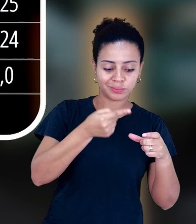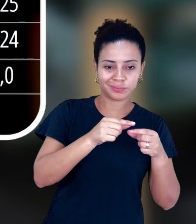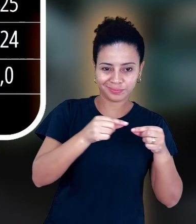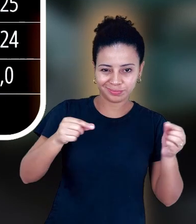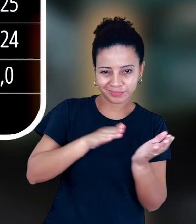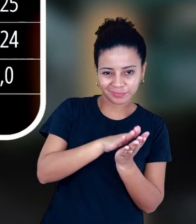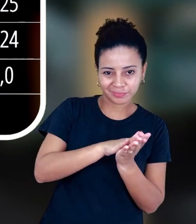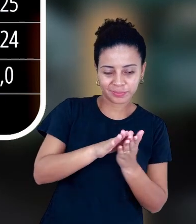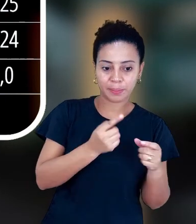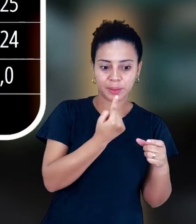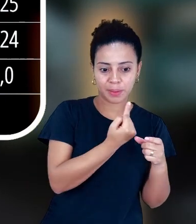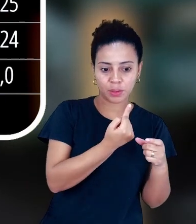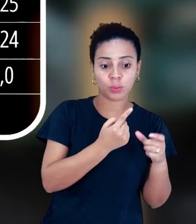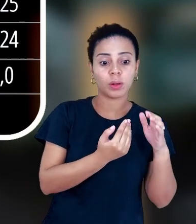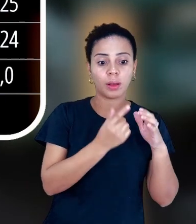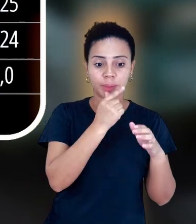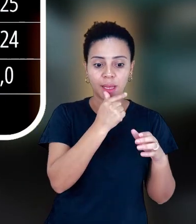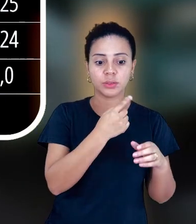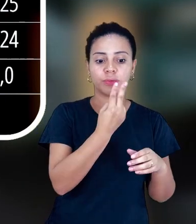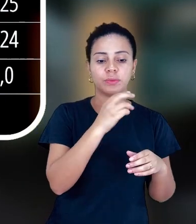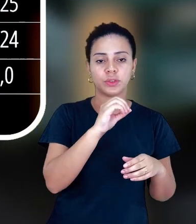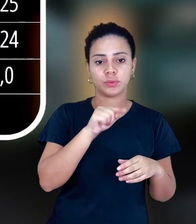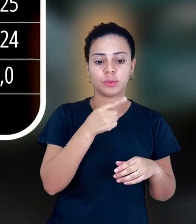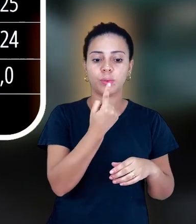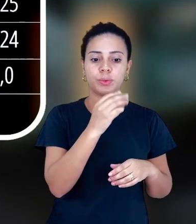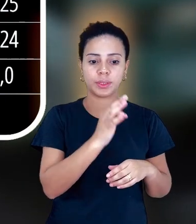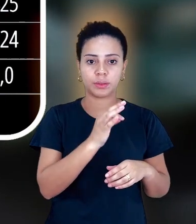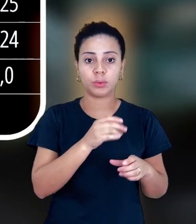de 20,1%. No segundo ponto,